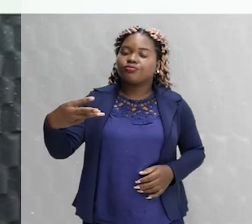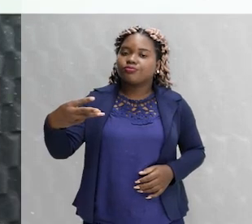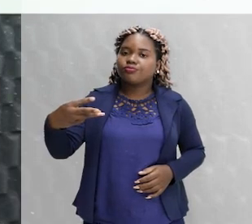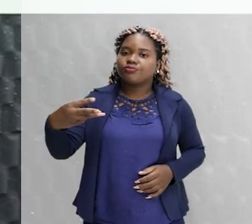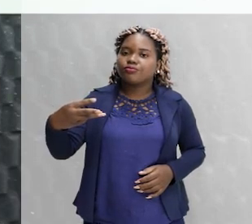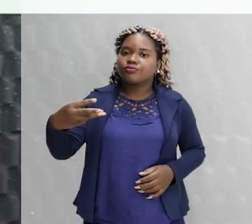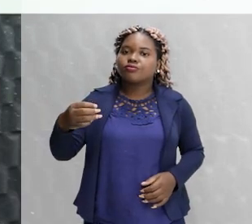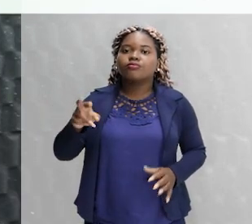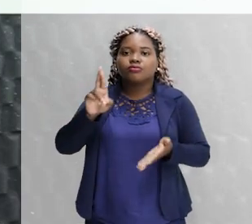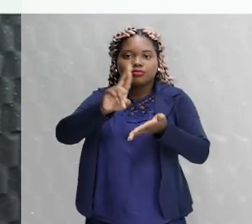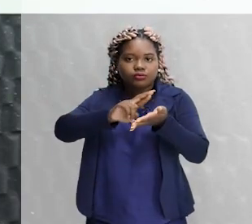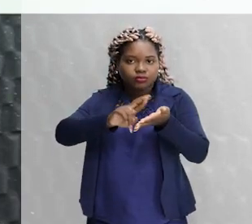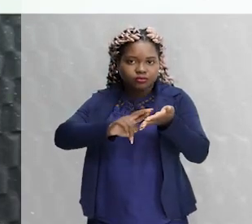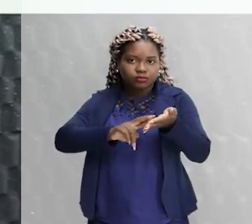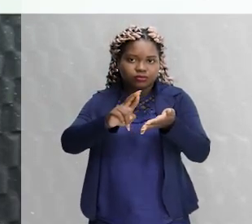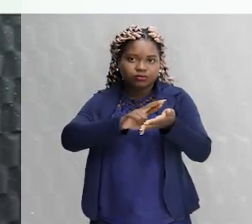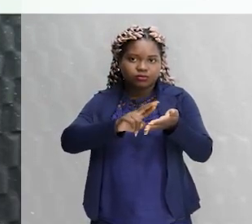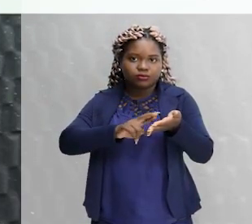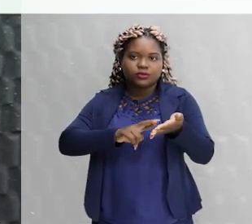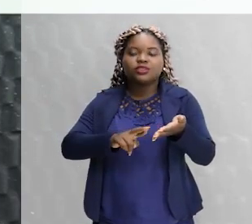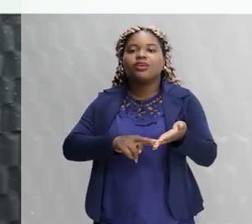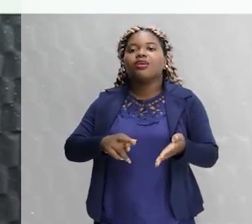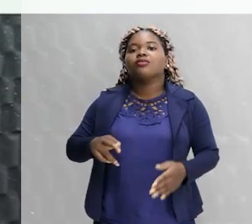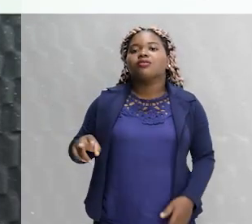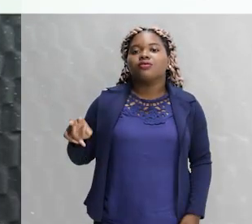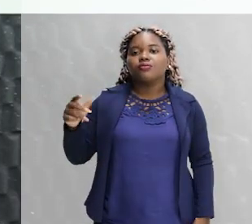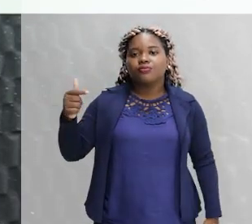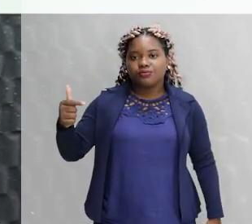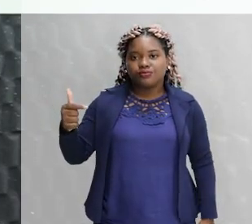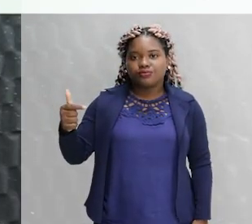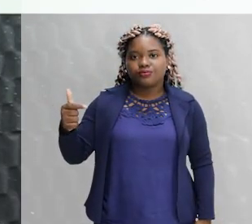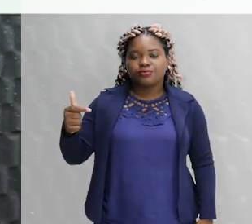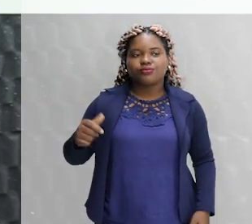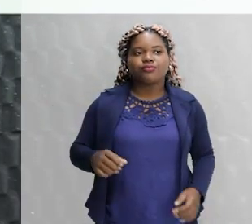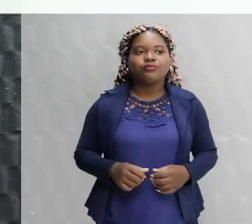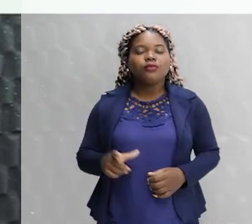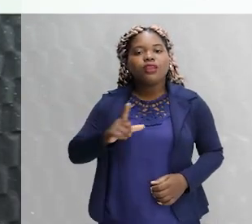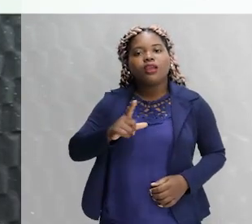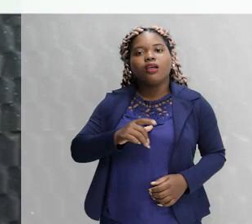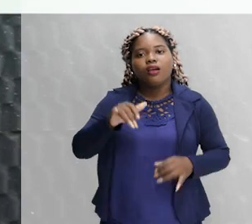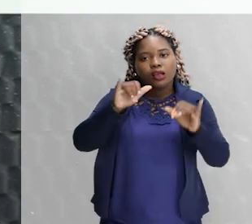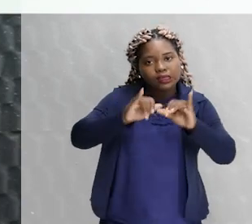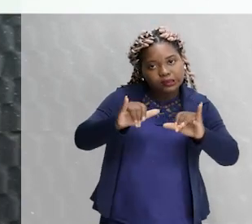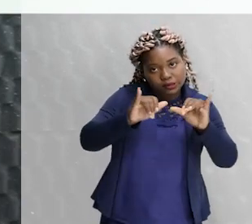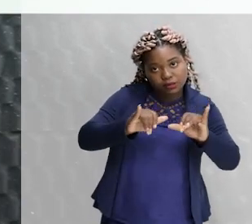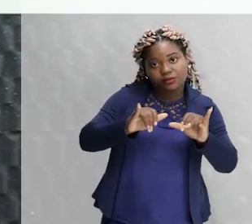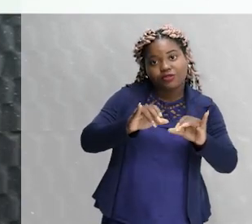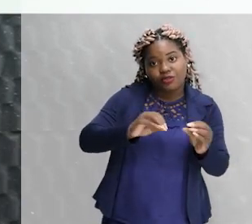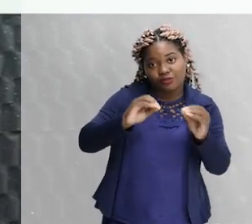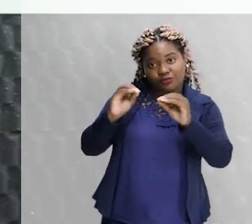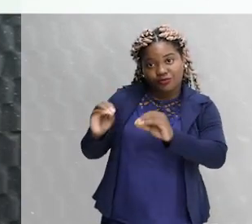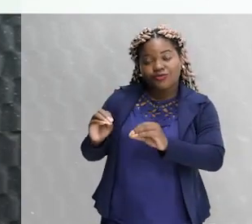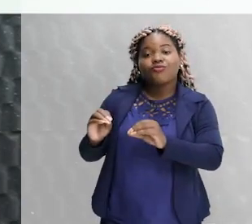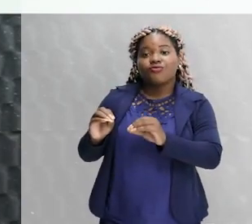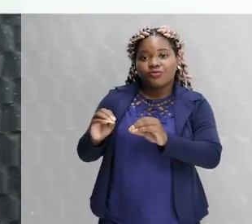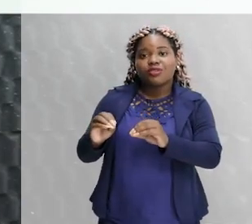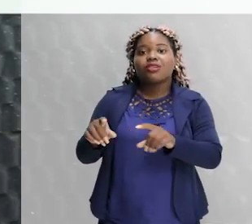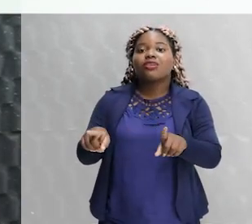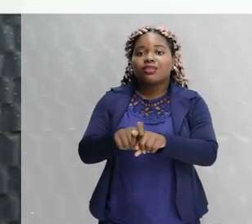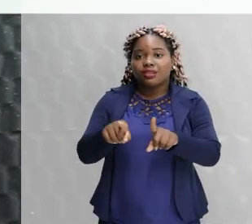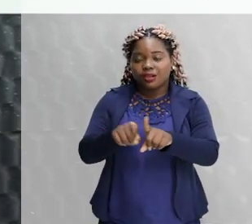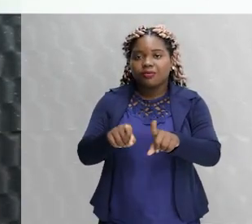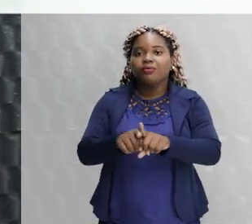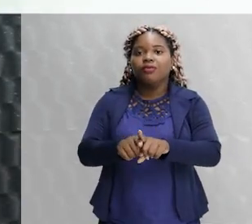que a prova de redação tem peso 2. Então, você tem aqui os dados e tem os seus respectivos